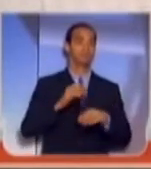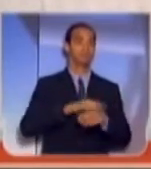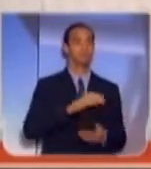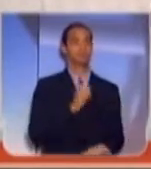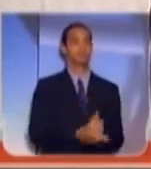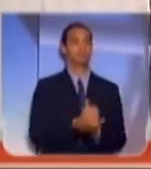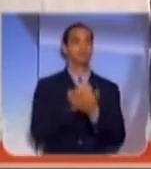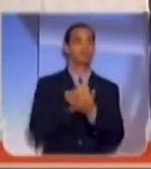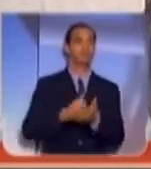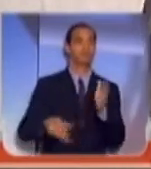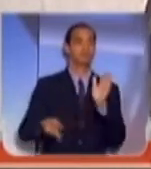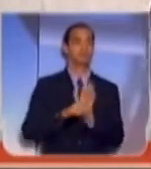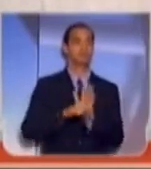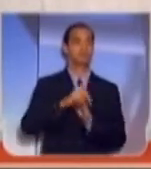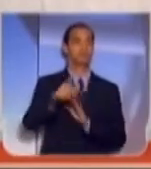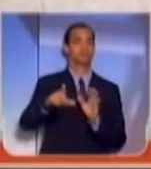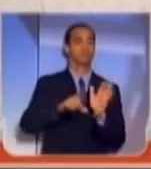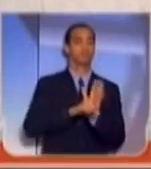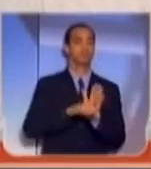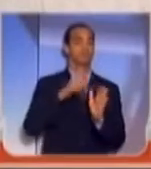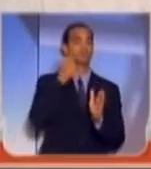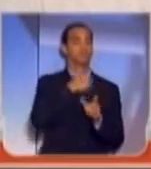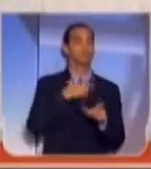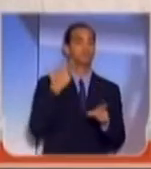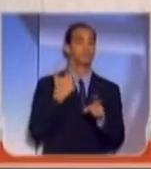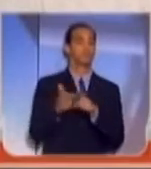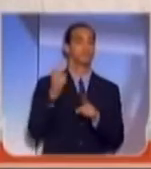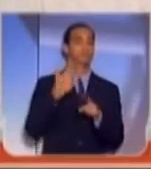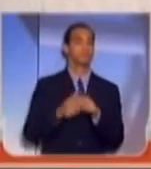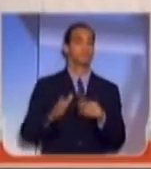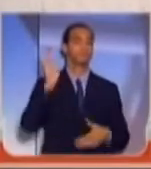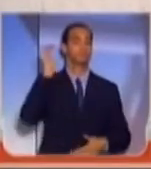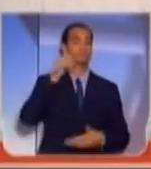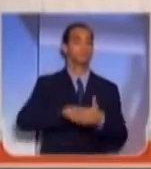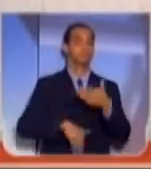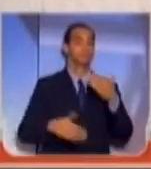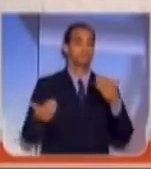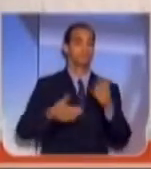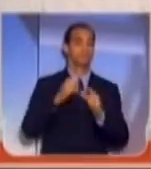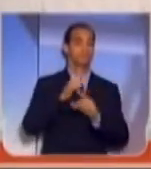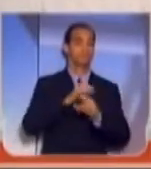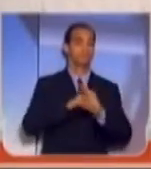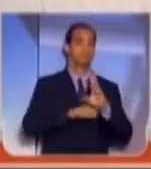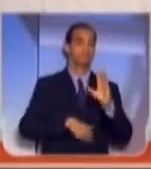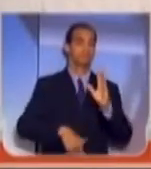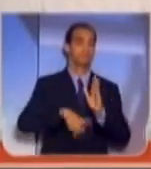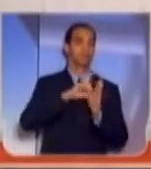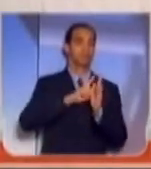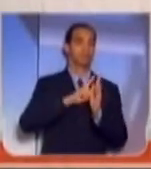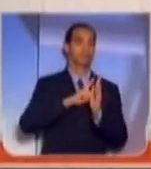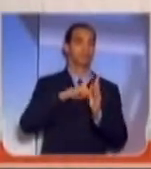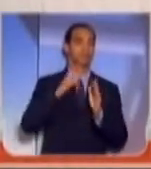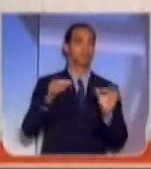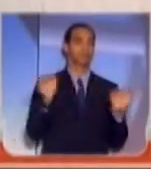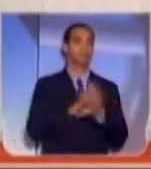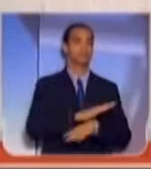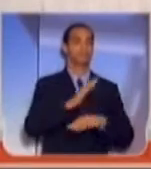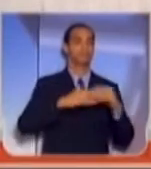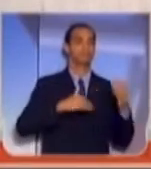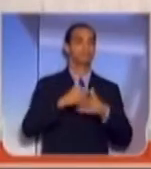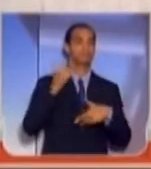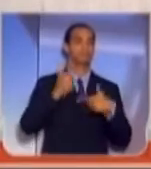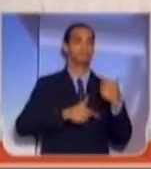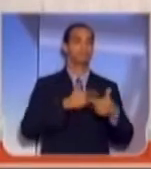encaminhando o projeto de lei aqui para que nós possamos votar ainda nesse semestre antes mesmo Da